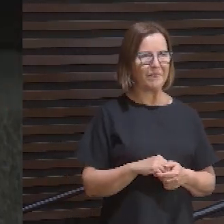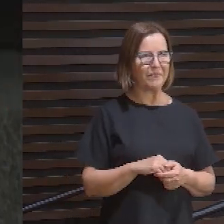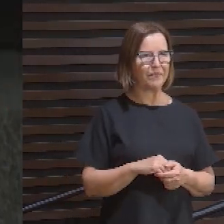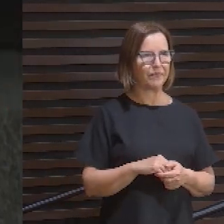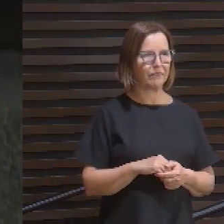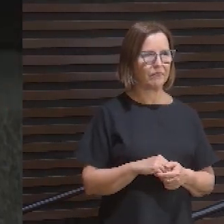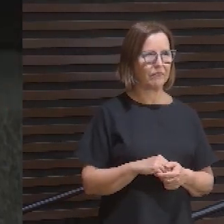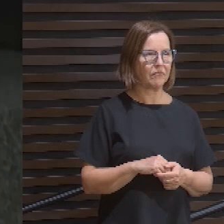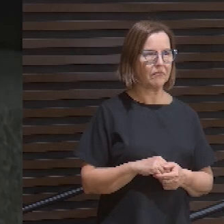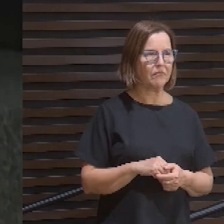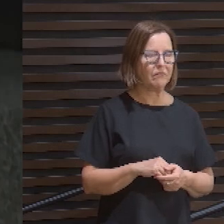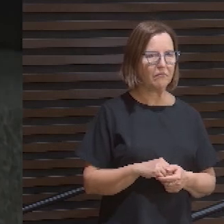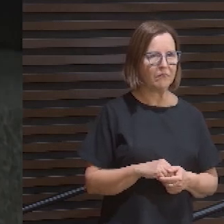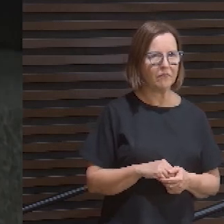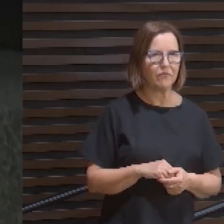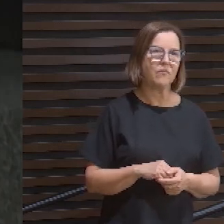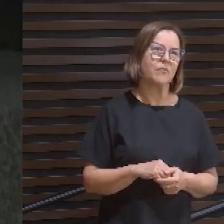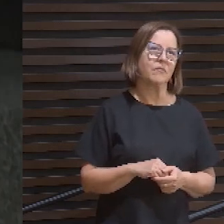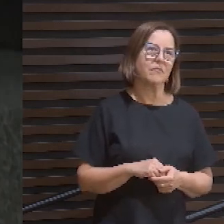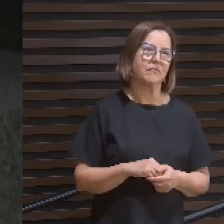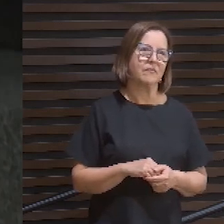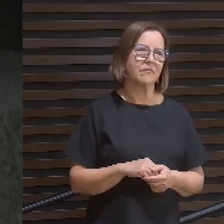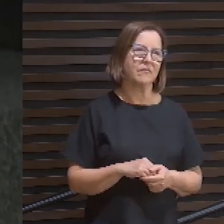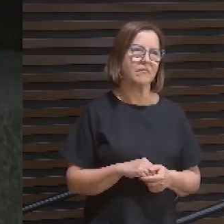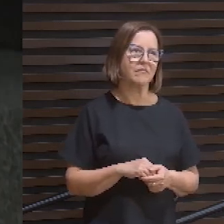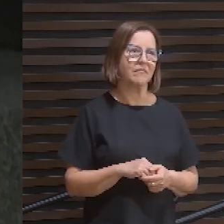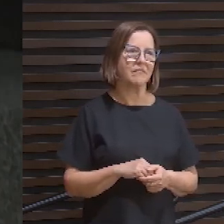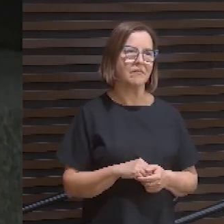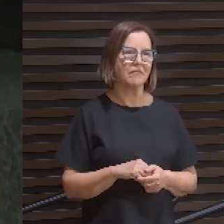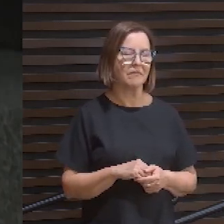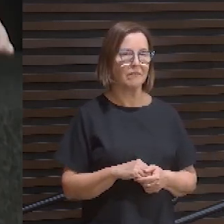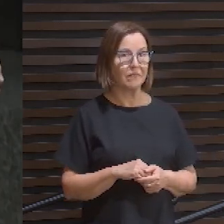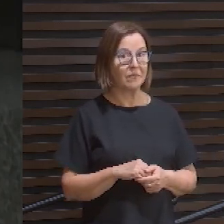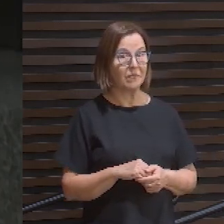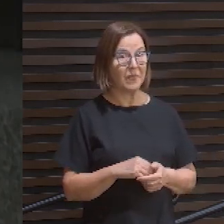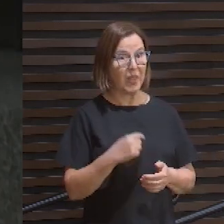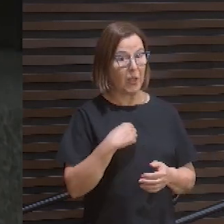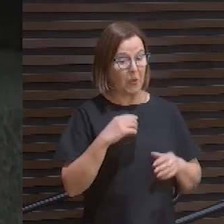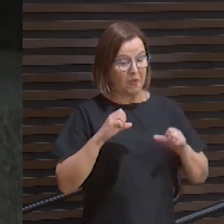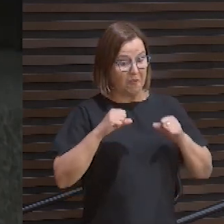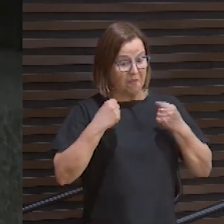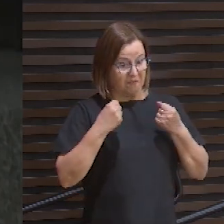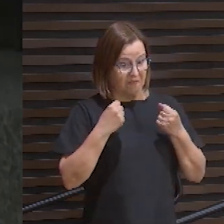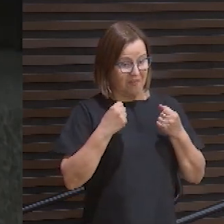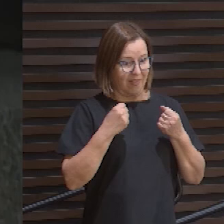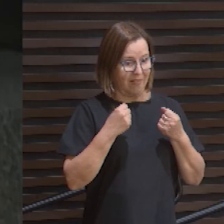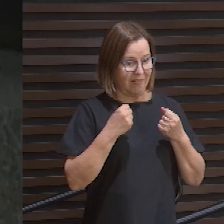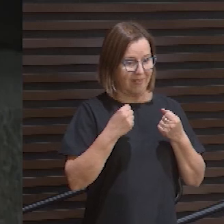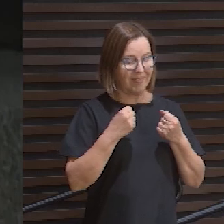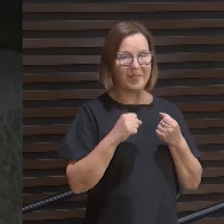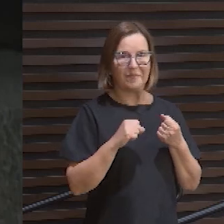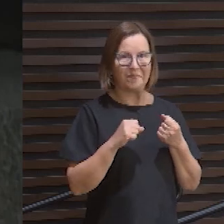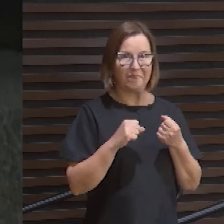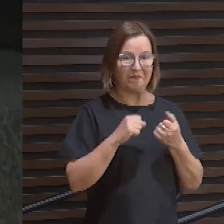Eu vou tentar me ater ao esboço para não me perder nos